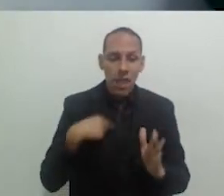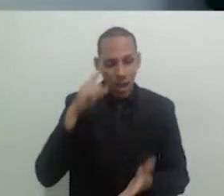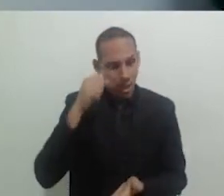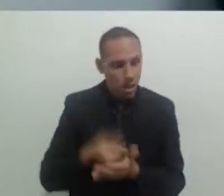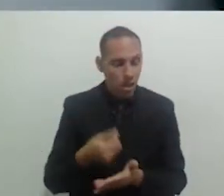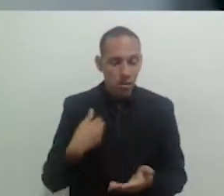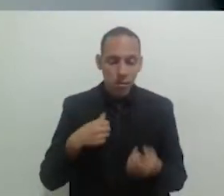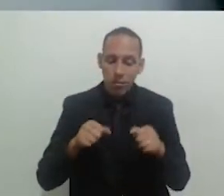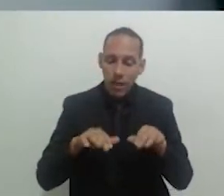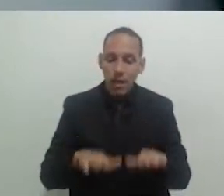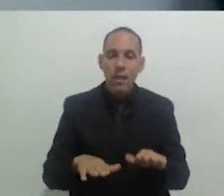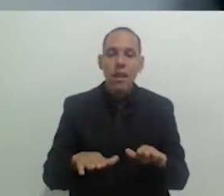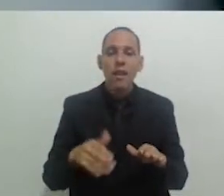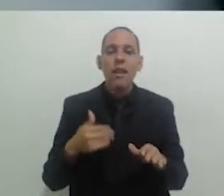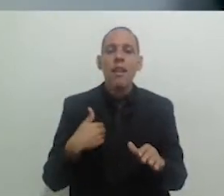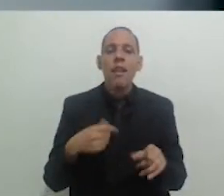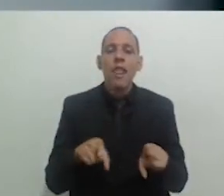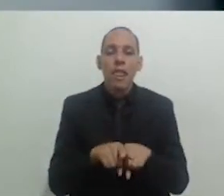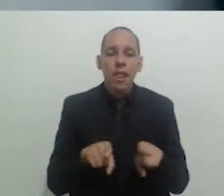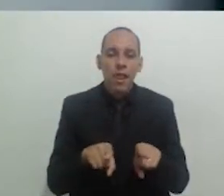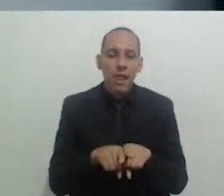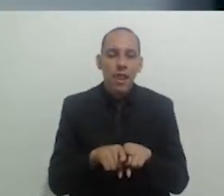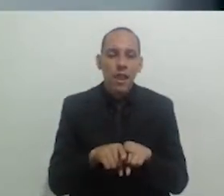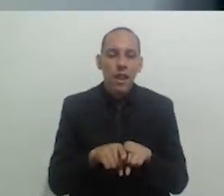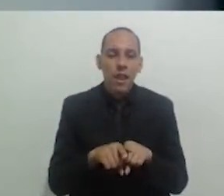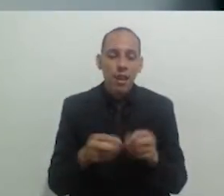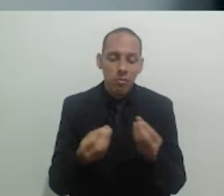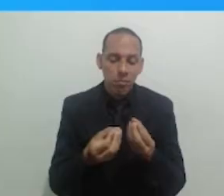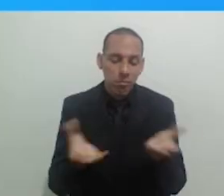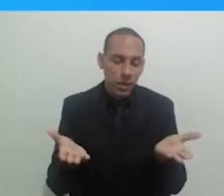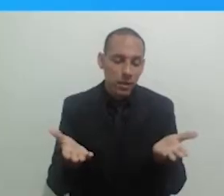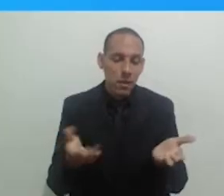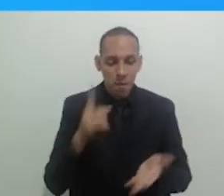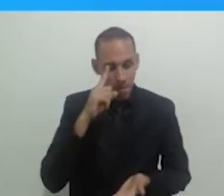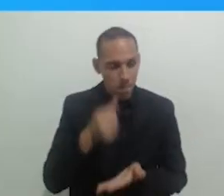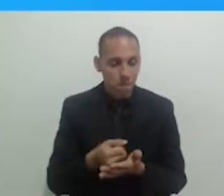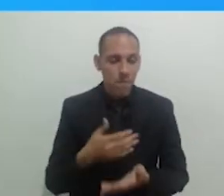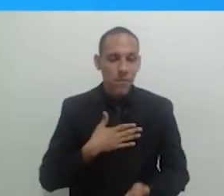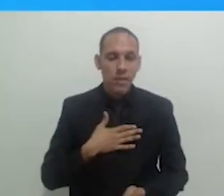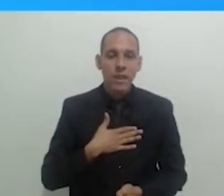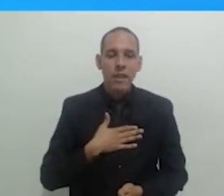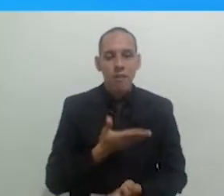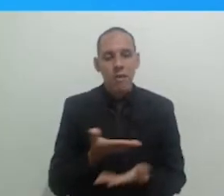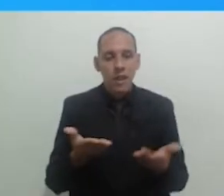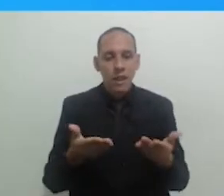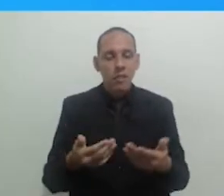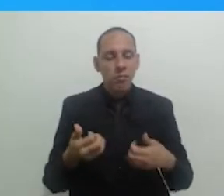à apreciação da corte. Ok. Aqui no painel constam